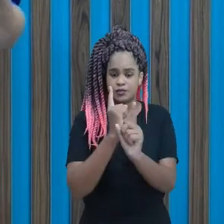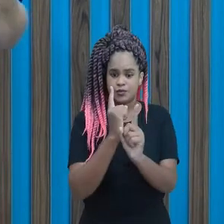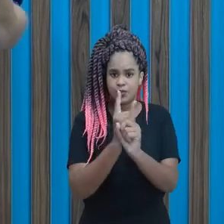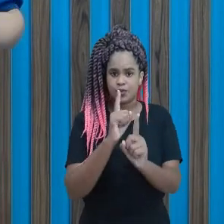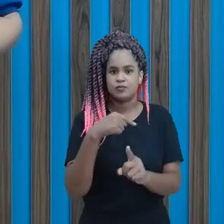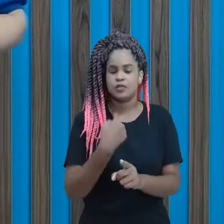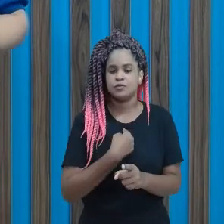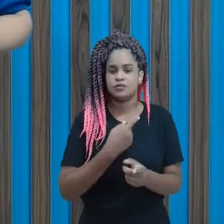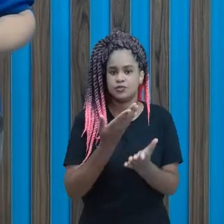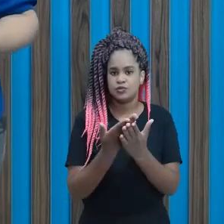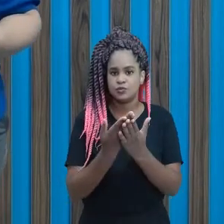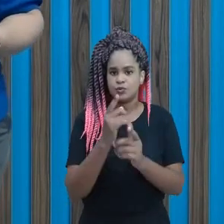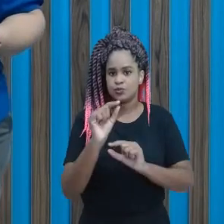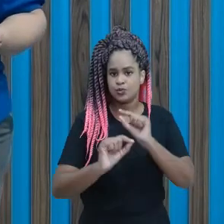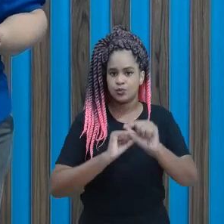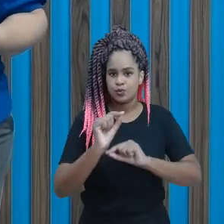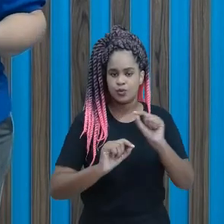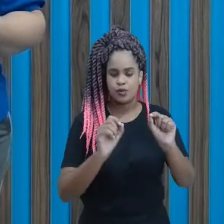trabalhamos planejamento,